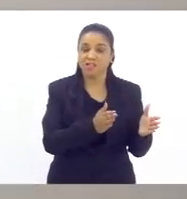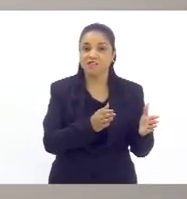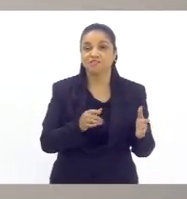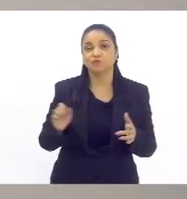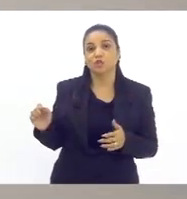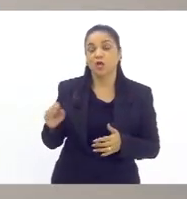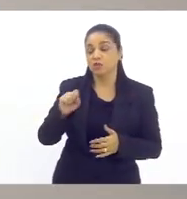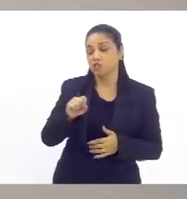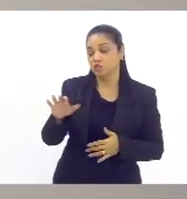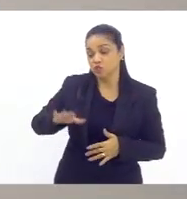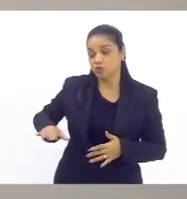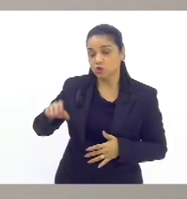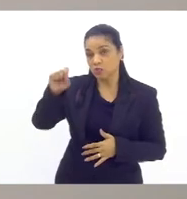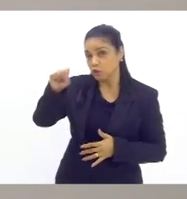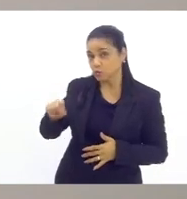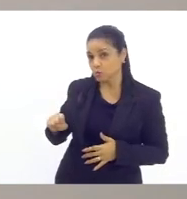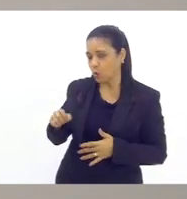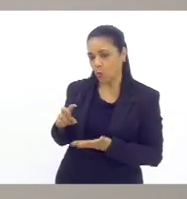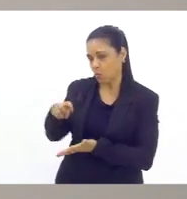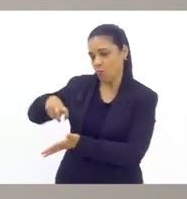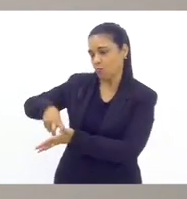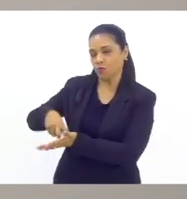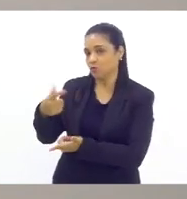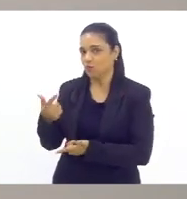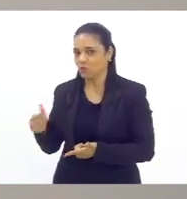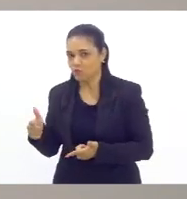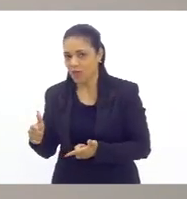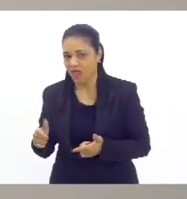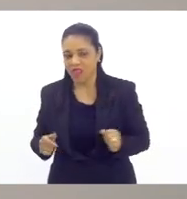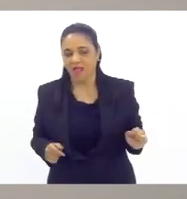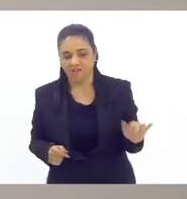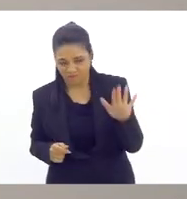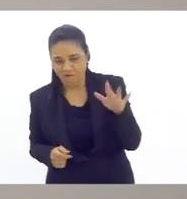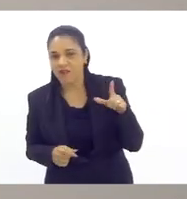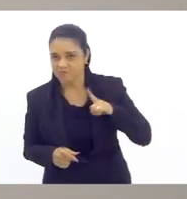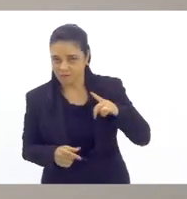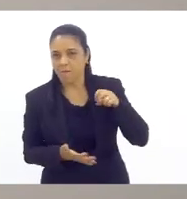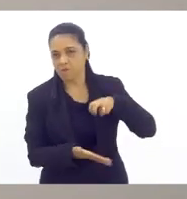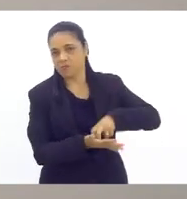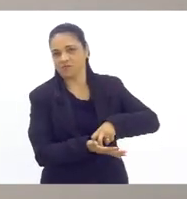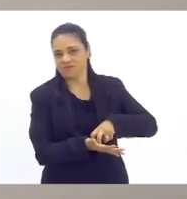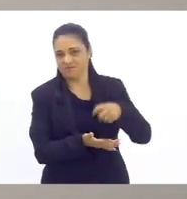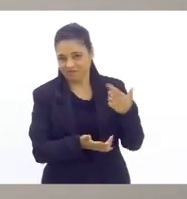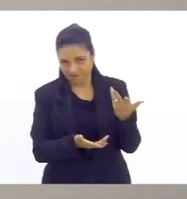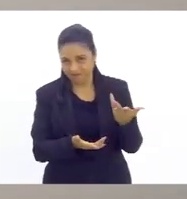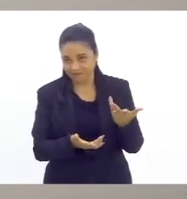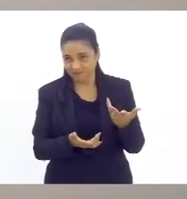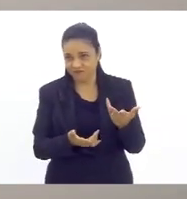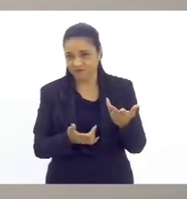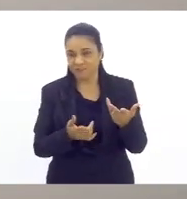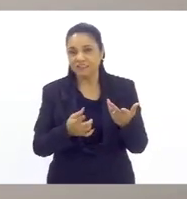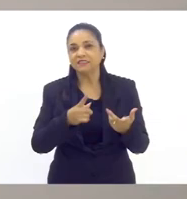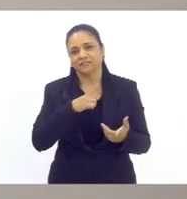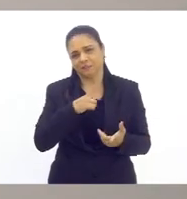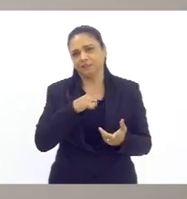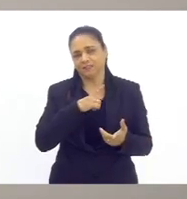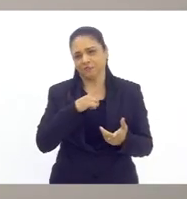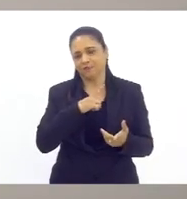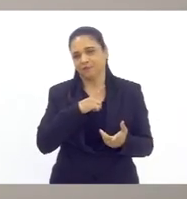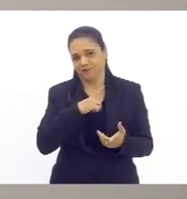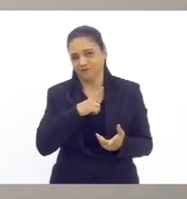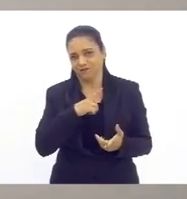a seletividade penal na lei de 2006 ela foi oficializada a seletividade penal sempre existiu no Brasil